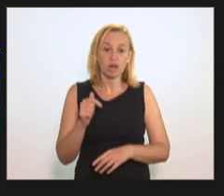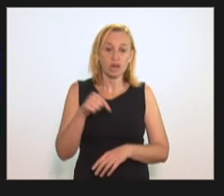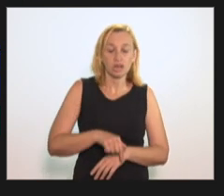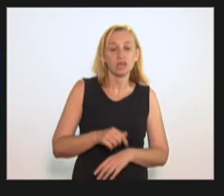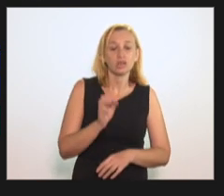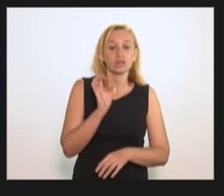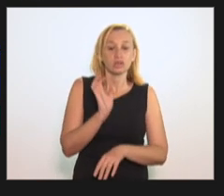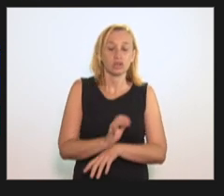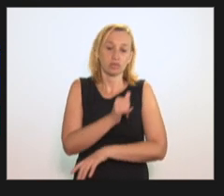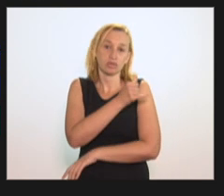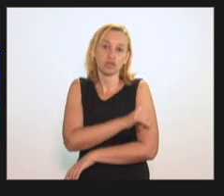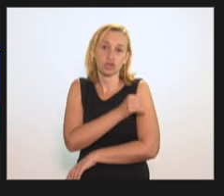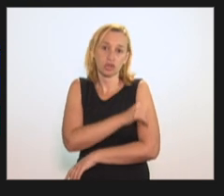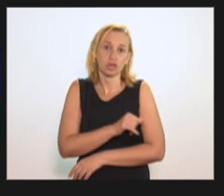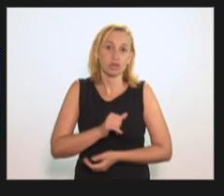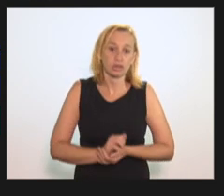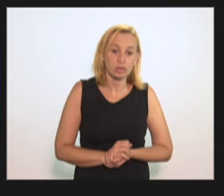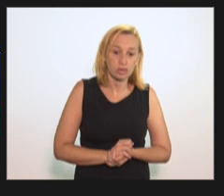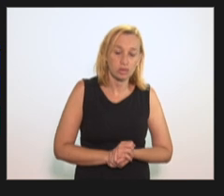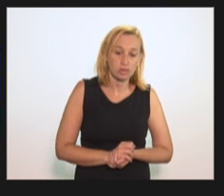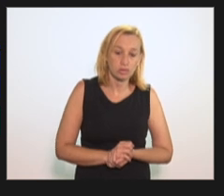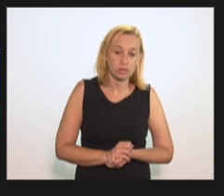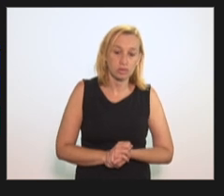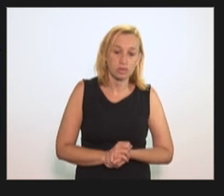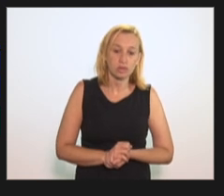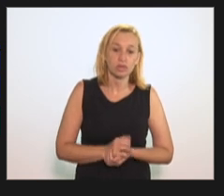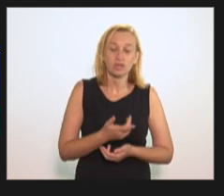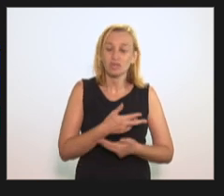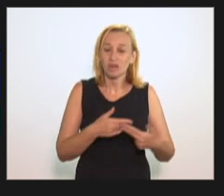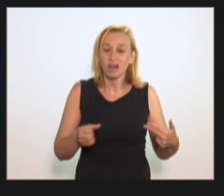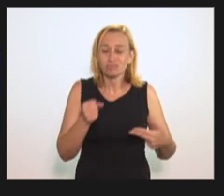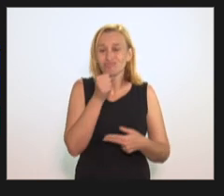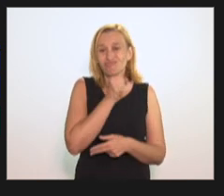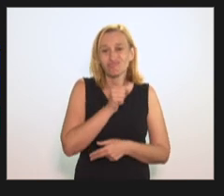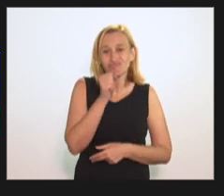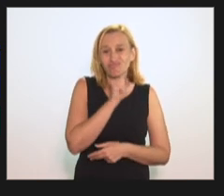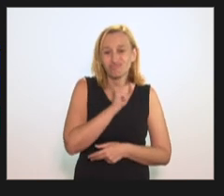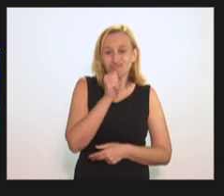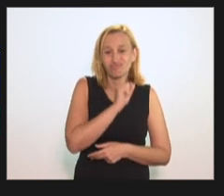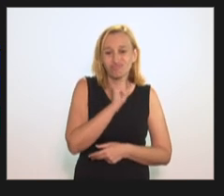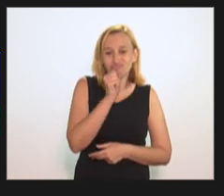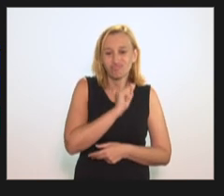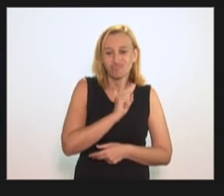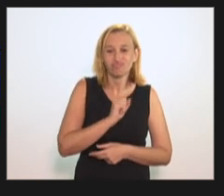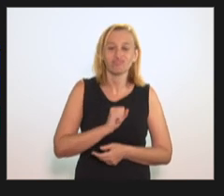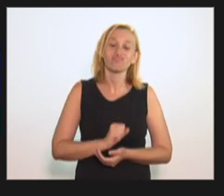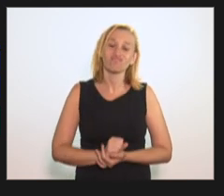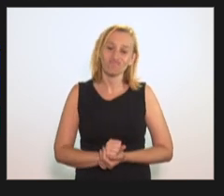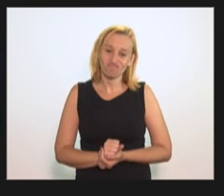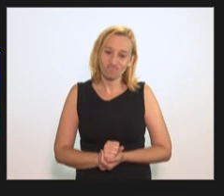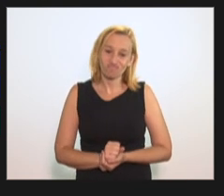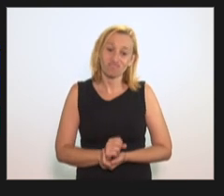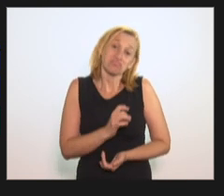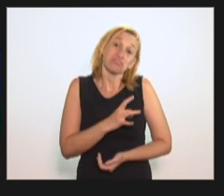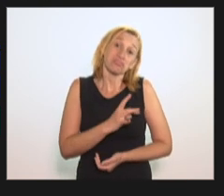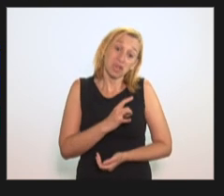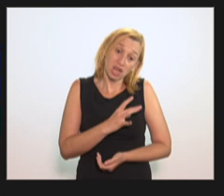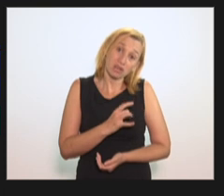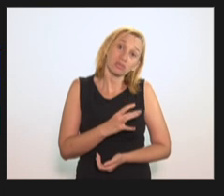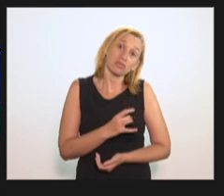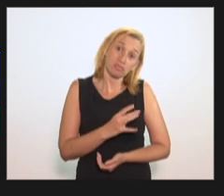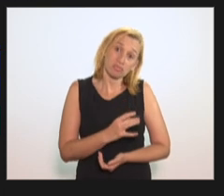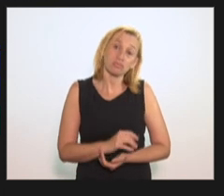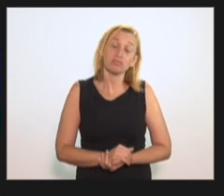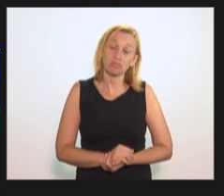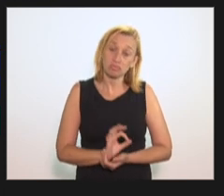do Rio de Janeiro dado que há muitos idosos entre eles e um medo que impera